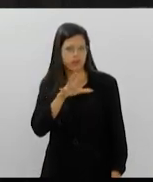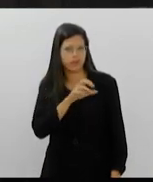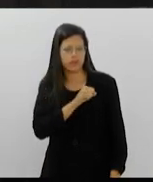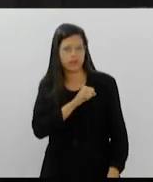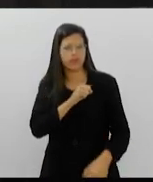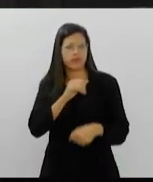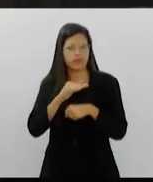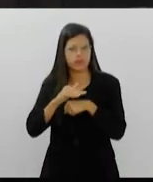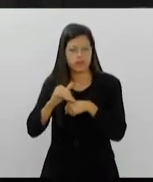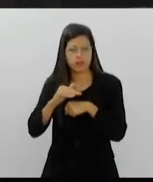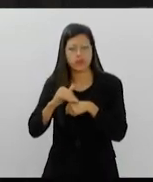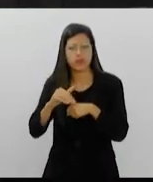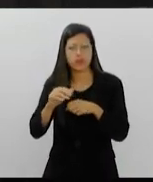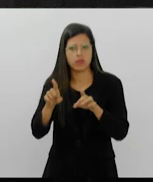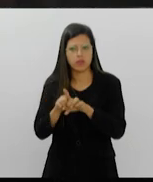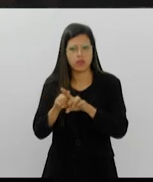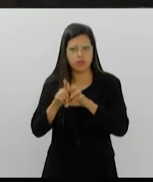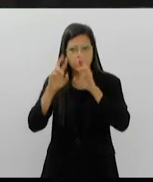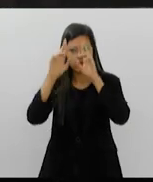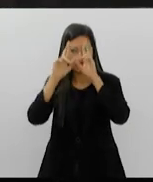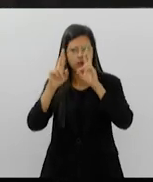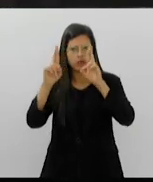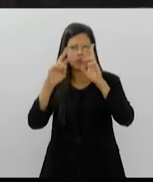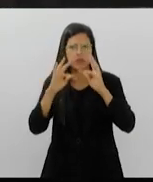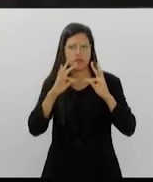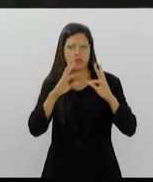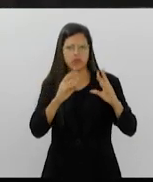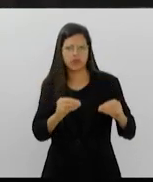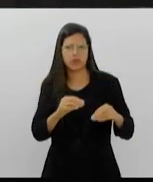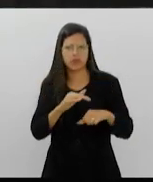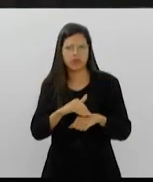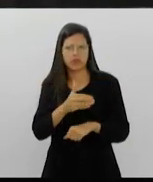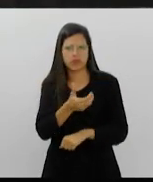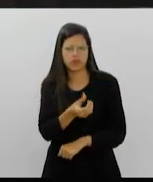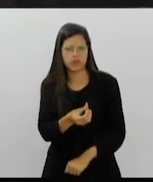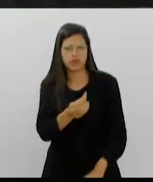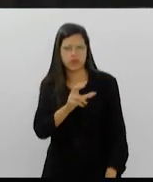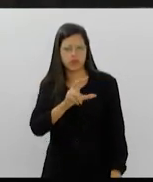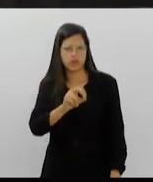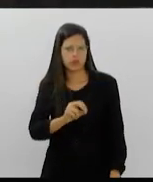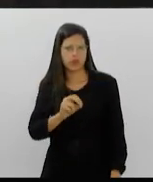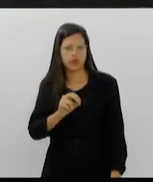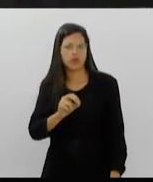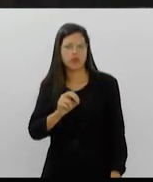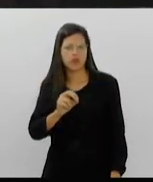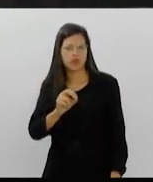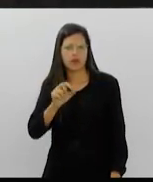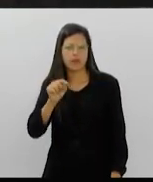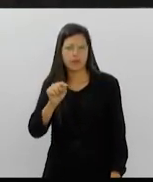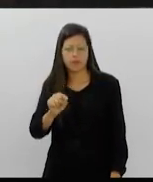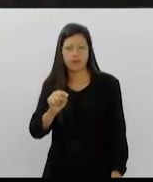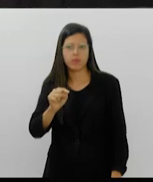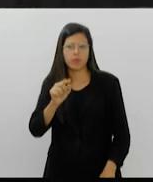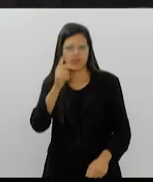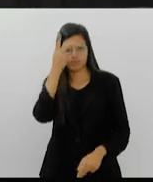carinho e do meu respeito a todos os mais de 650 mil habitantes da nossa tão amada cidade de São